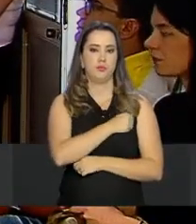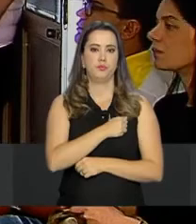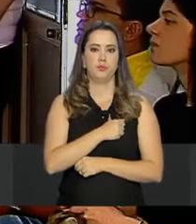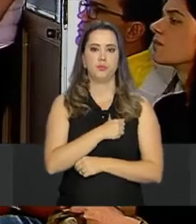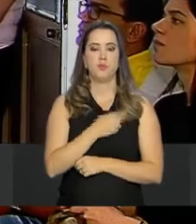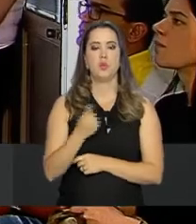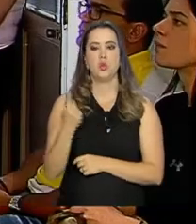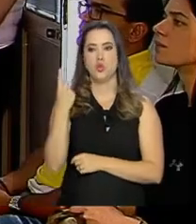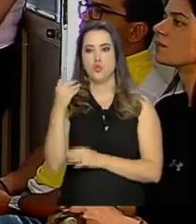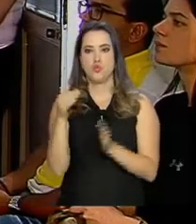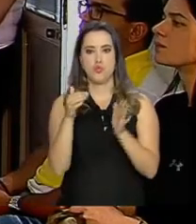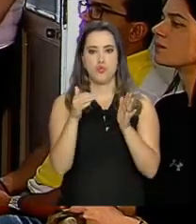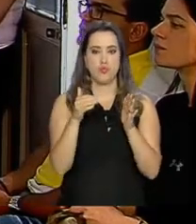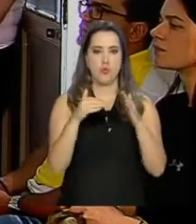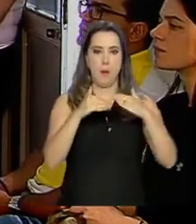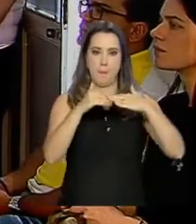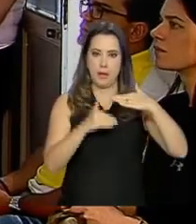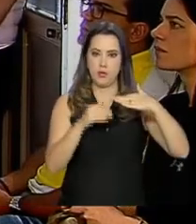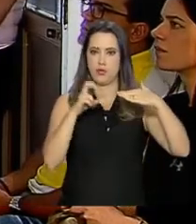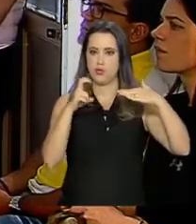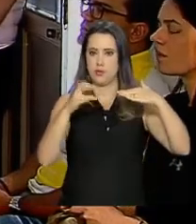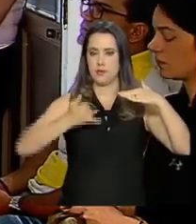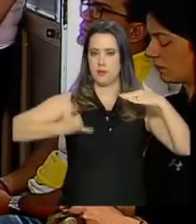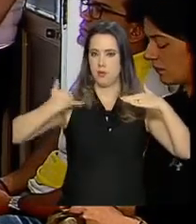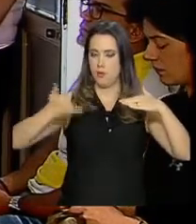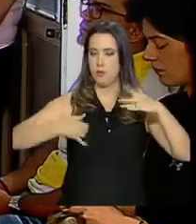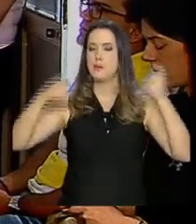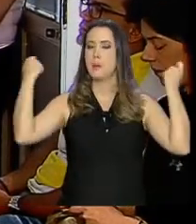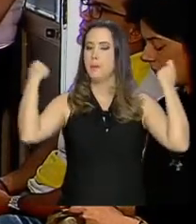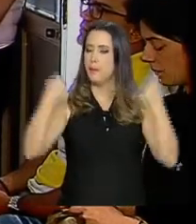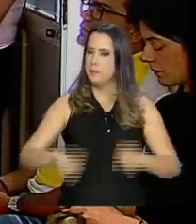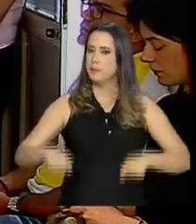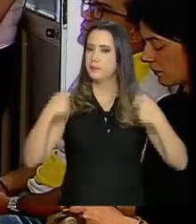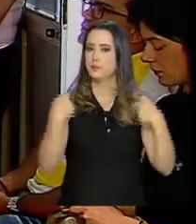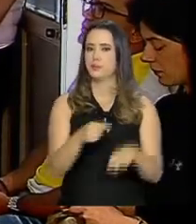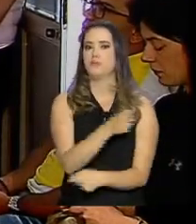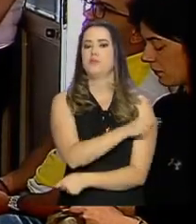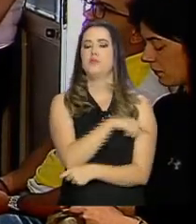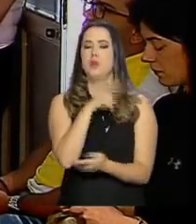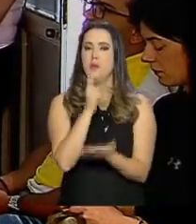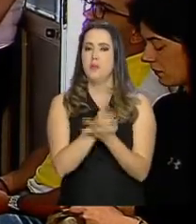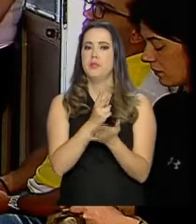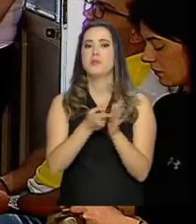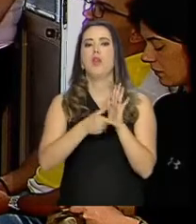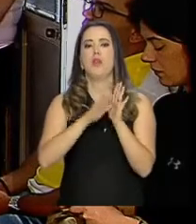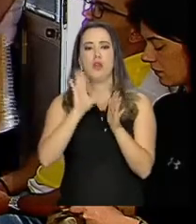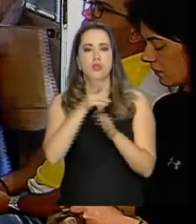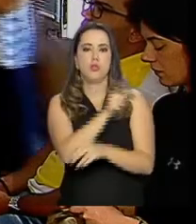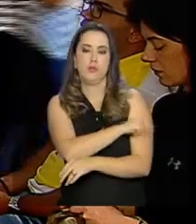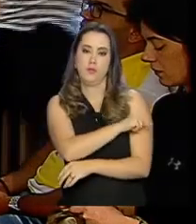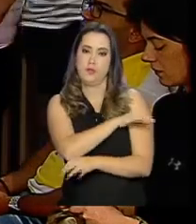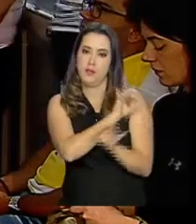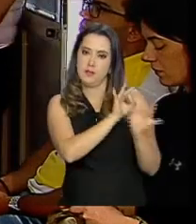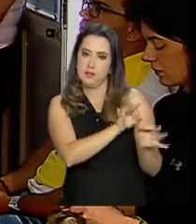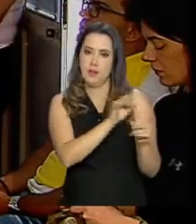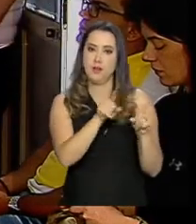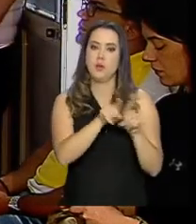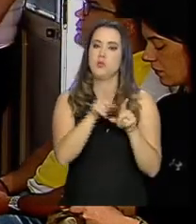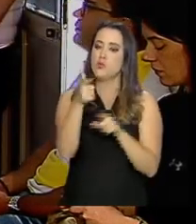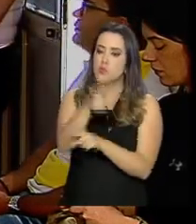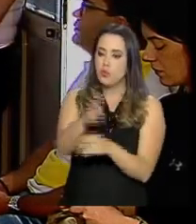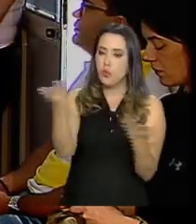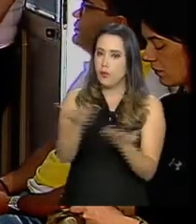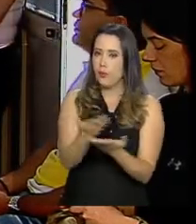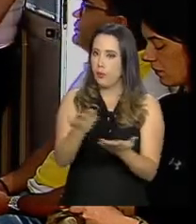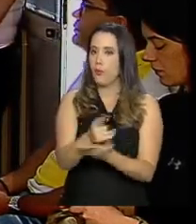de cinco anos precisam tomar a vacina mesmo que já tenham recebido doses da imunização antes e no próximo sábado dia 18